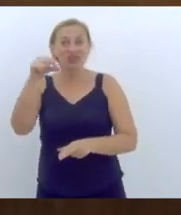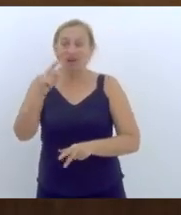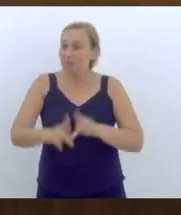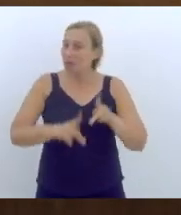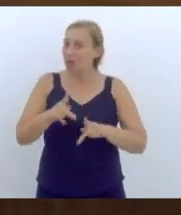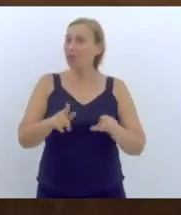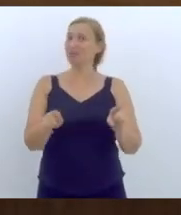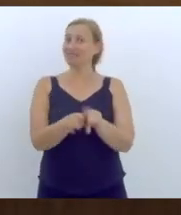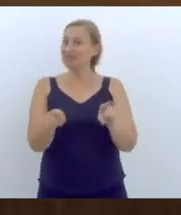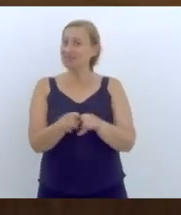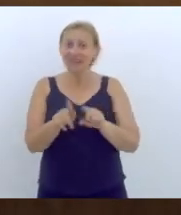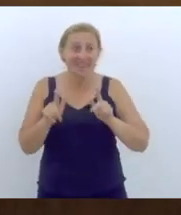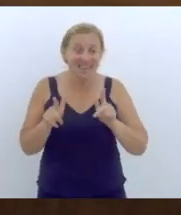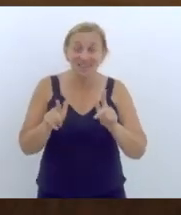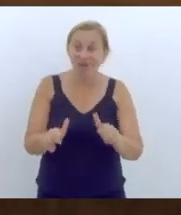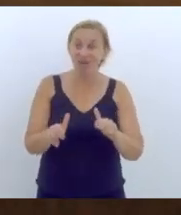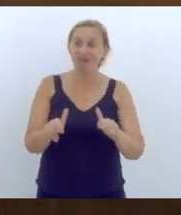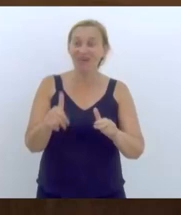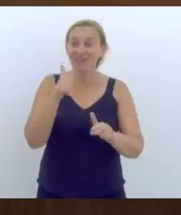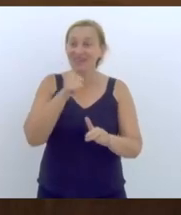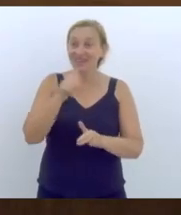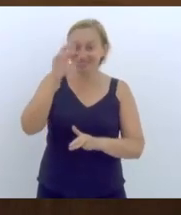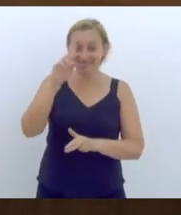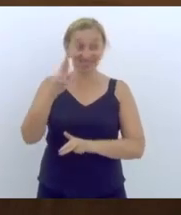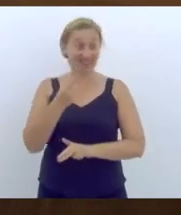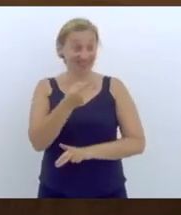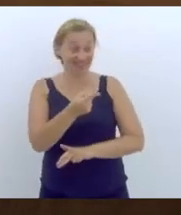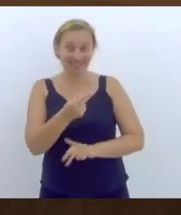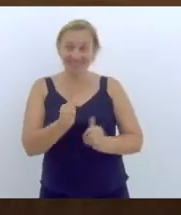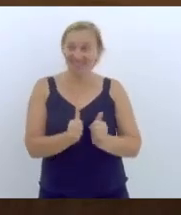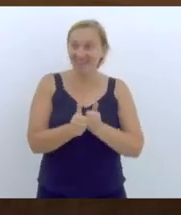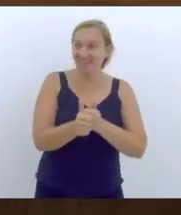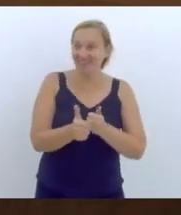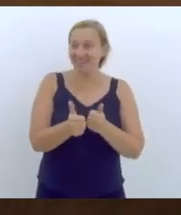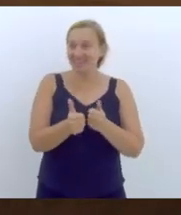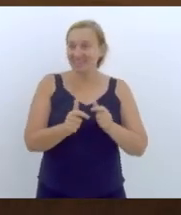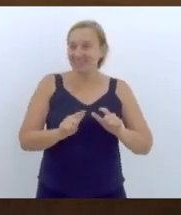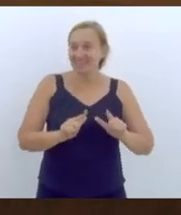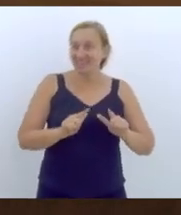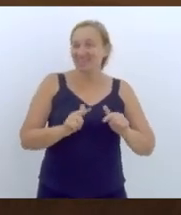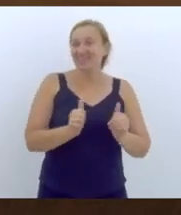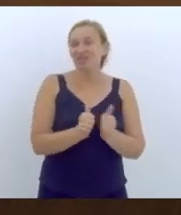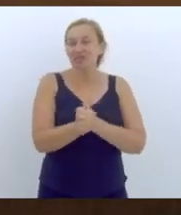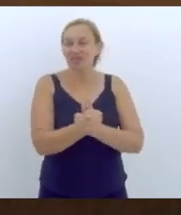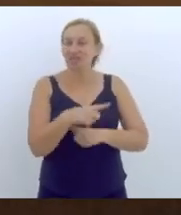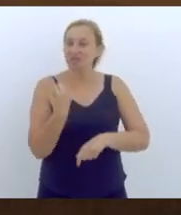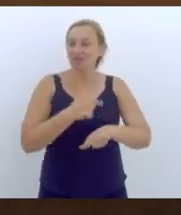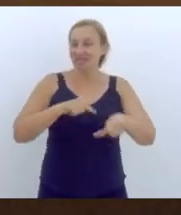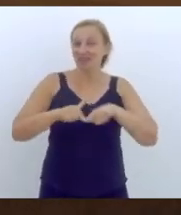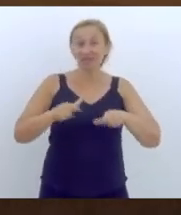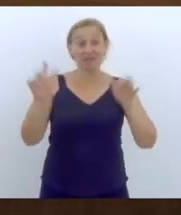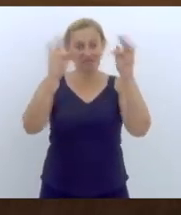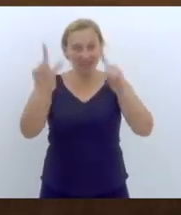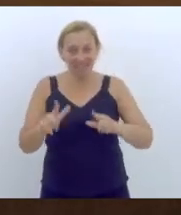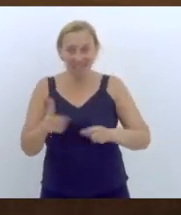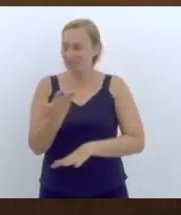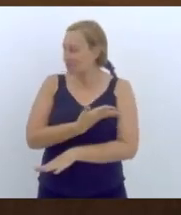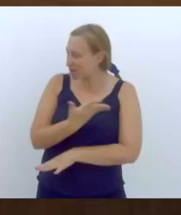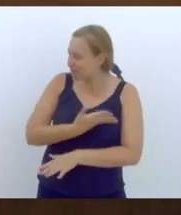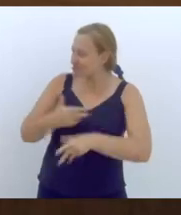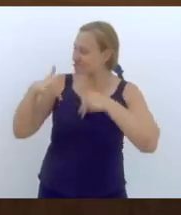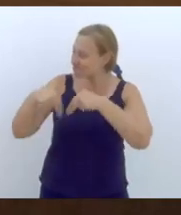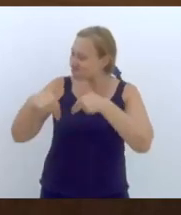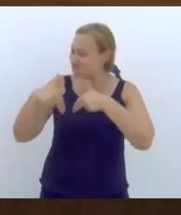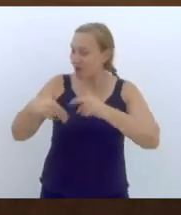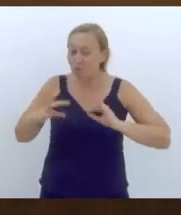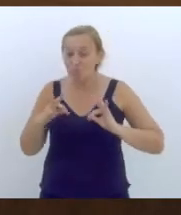será também a mesma com a senhora aí à frente dos nossos trabalhos com uma maestria absurda. Muito feliz como companheiro, como militante,